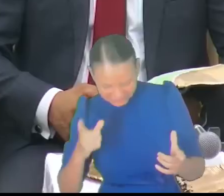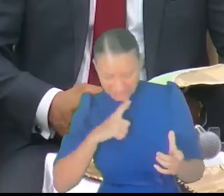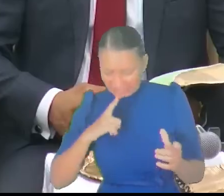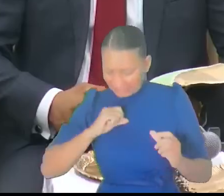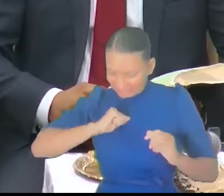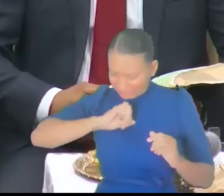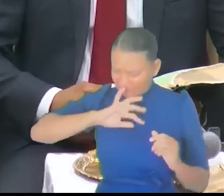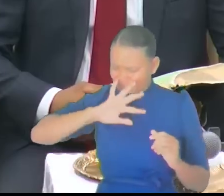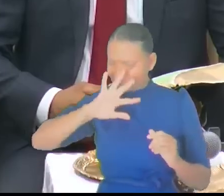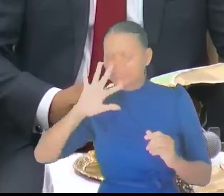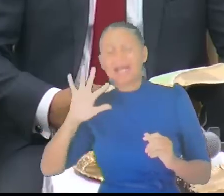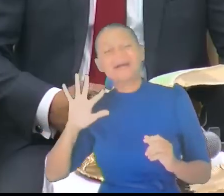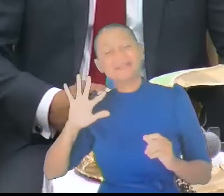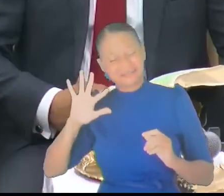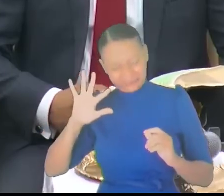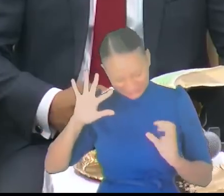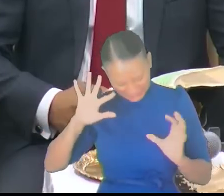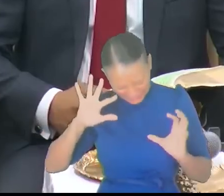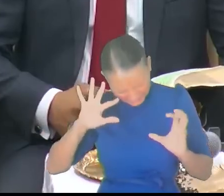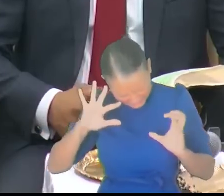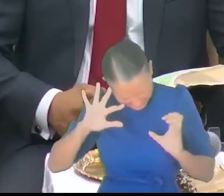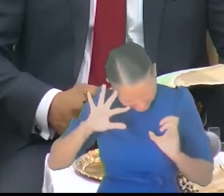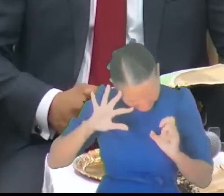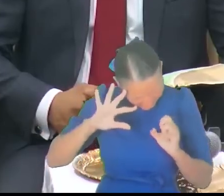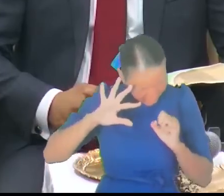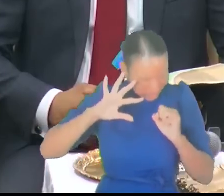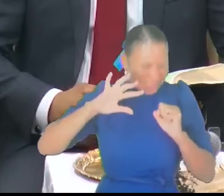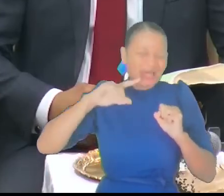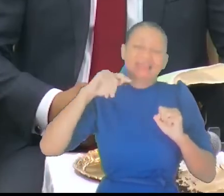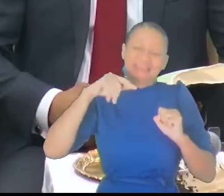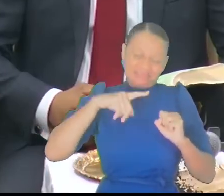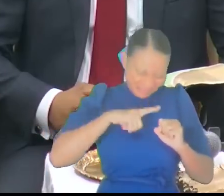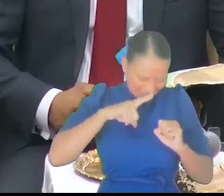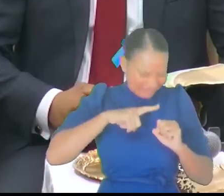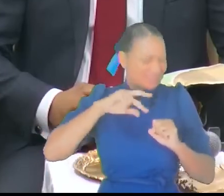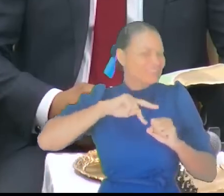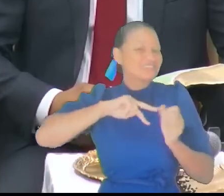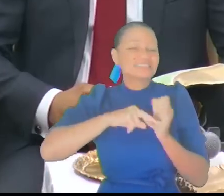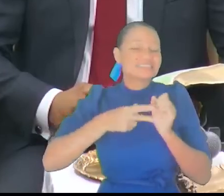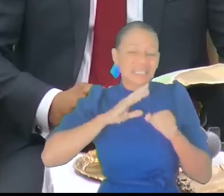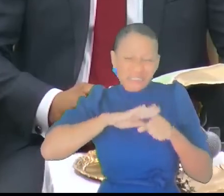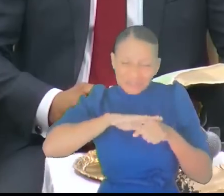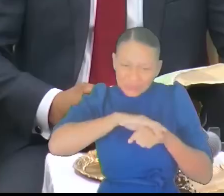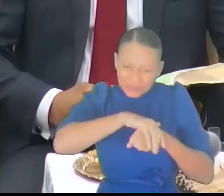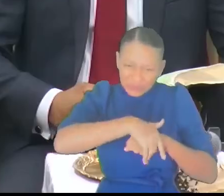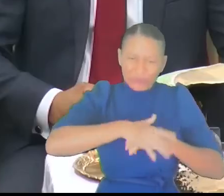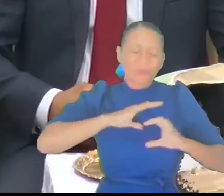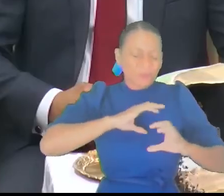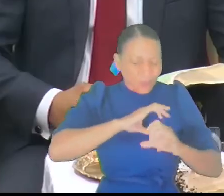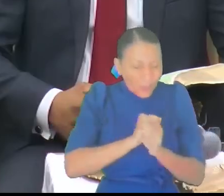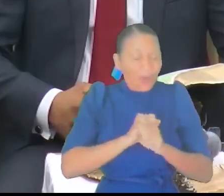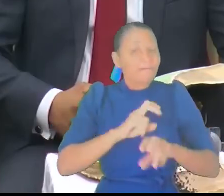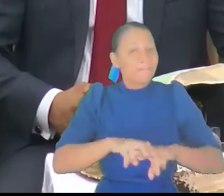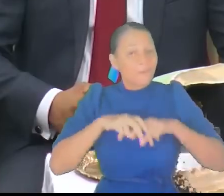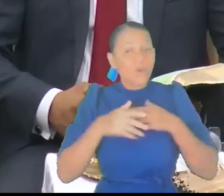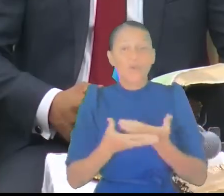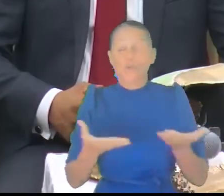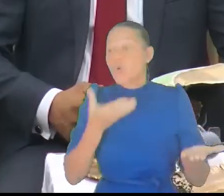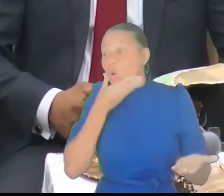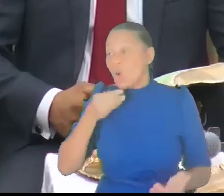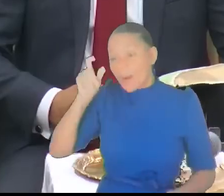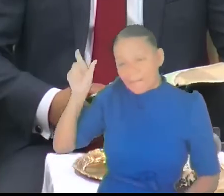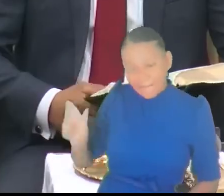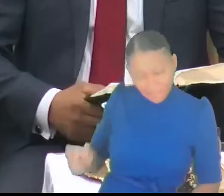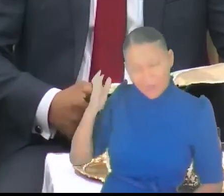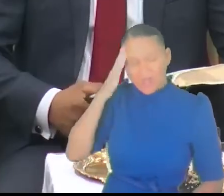luz, mas ainda resquícios da noite, resquícios das trevas. Por isso que Salomão disse: quem